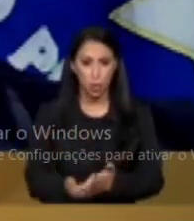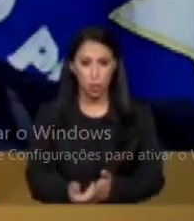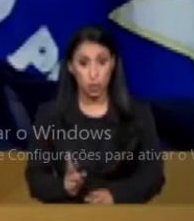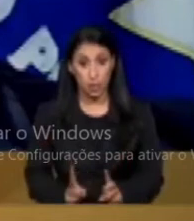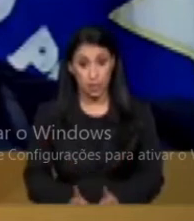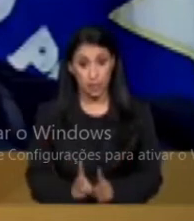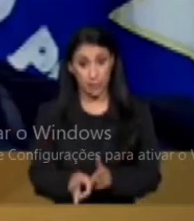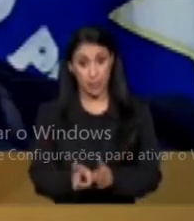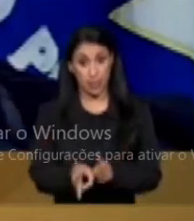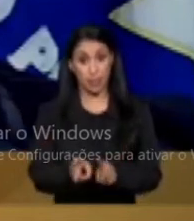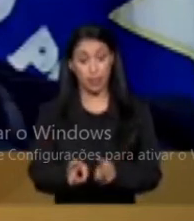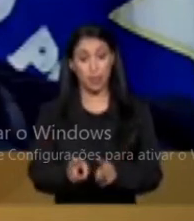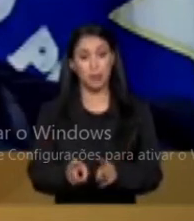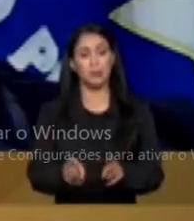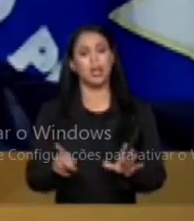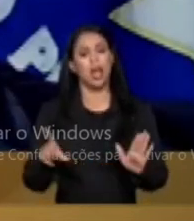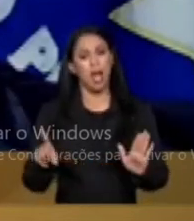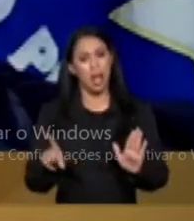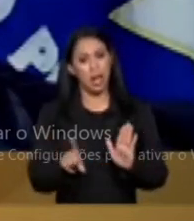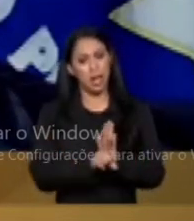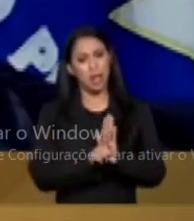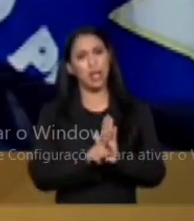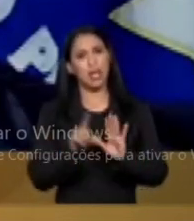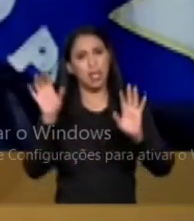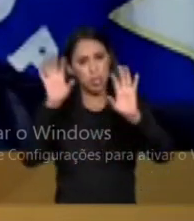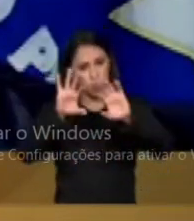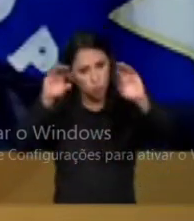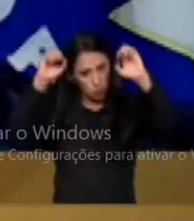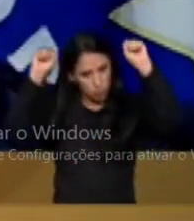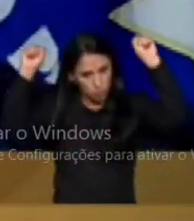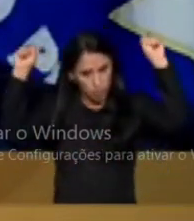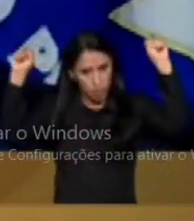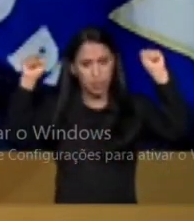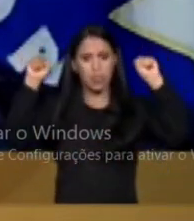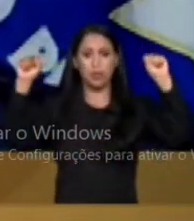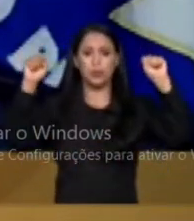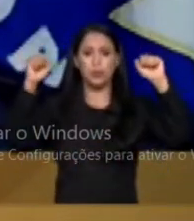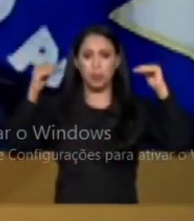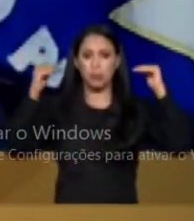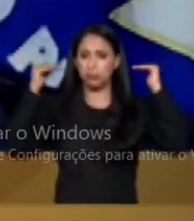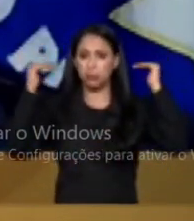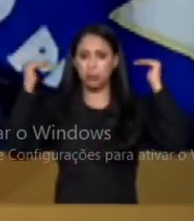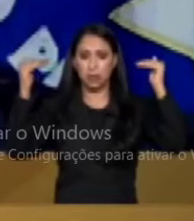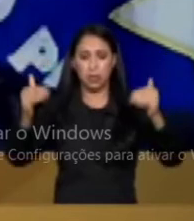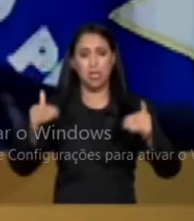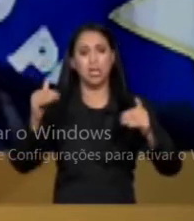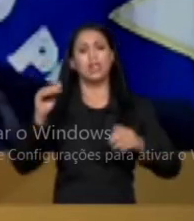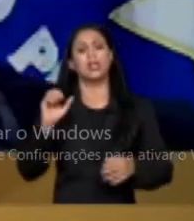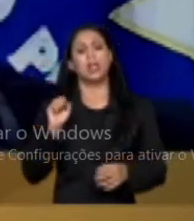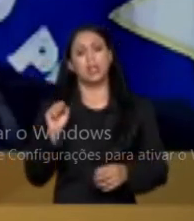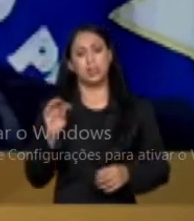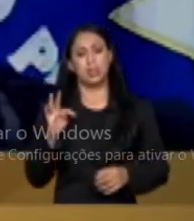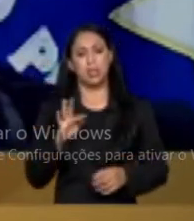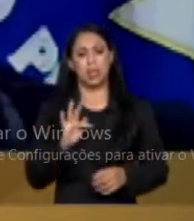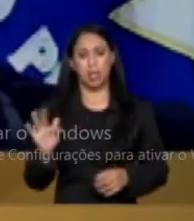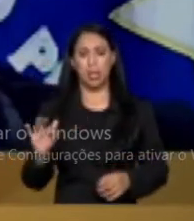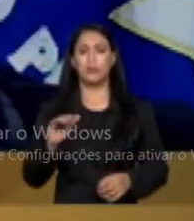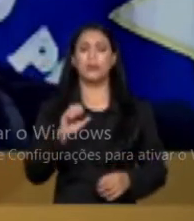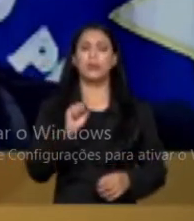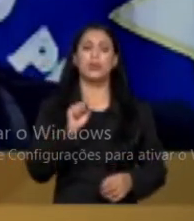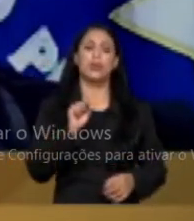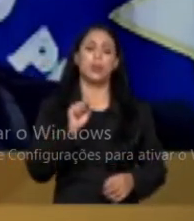Sempre o nosso legislador e os nossos tribunais superiores, especialmente essa Suprema Corte e o Tribunal Superior